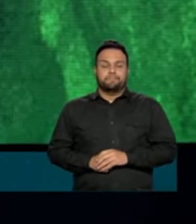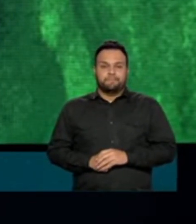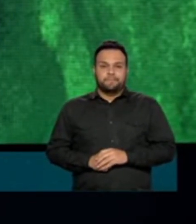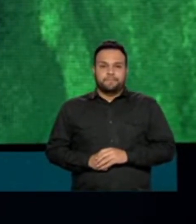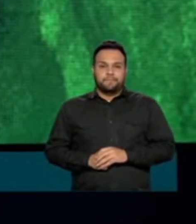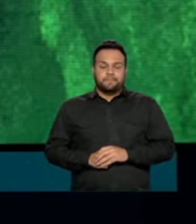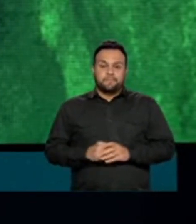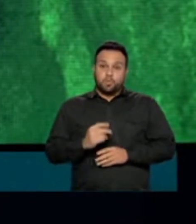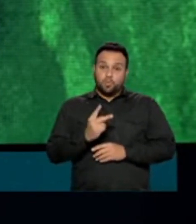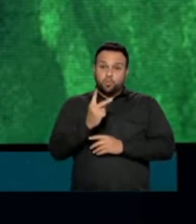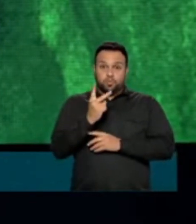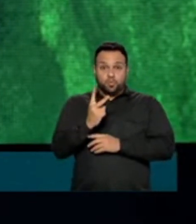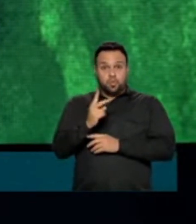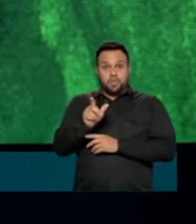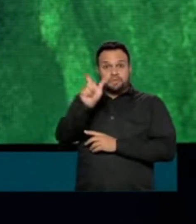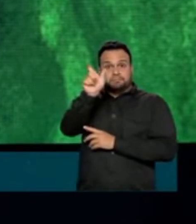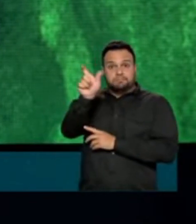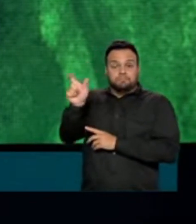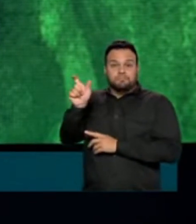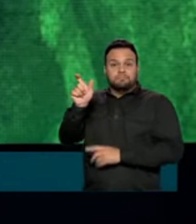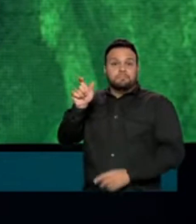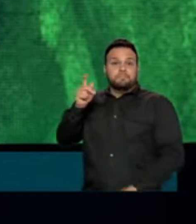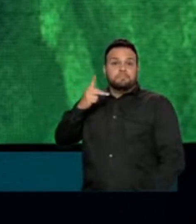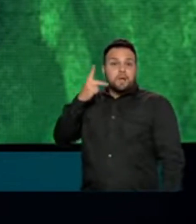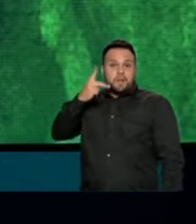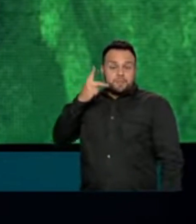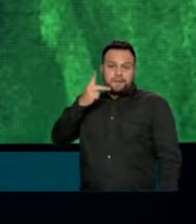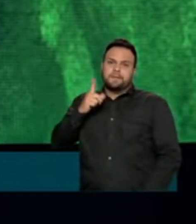Duas parlamentares, alguns ministros